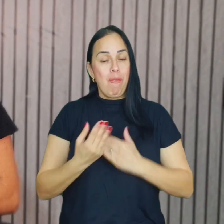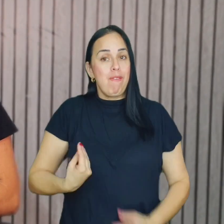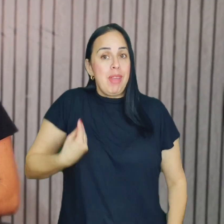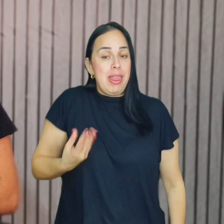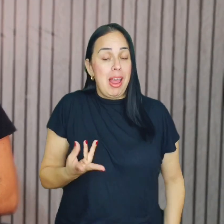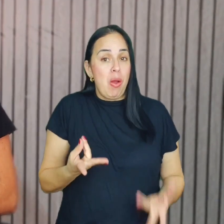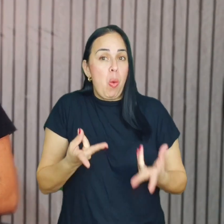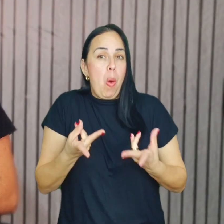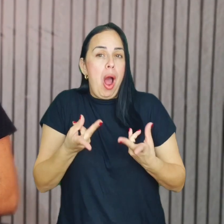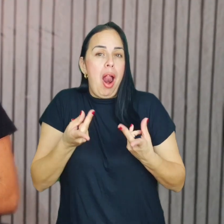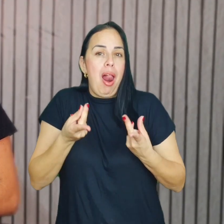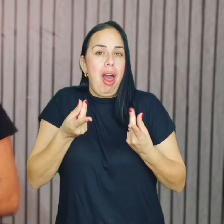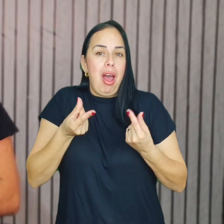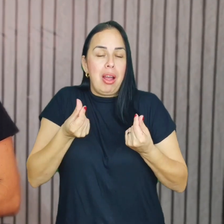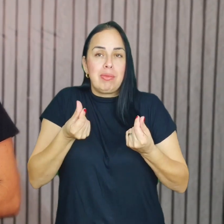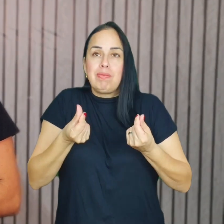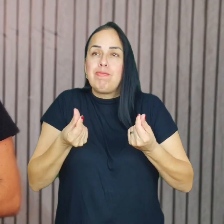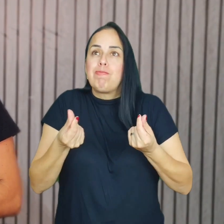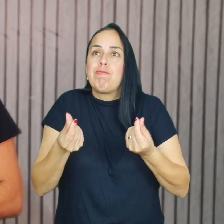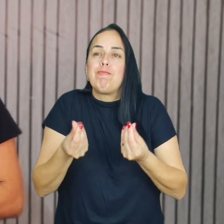vida. Trouxe